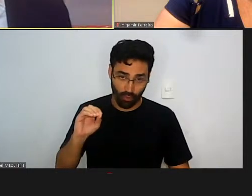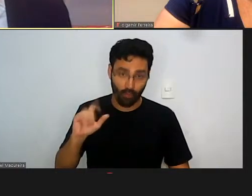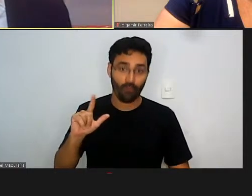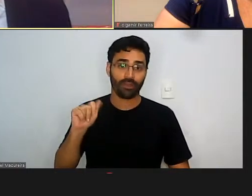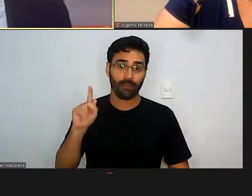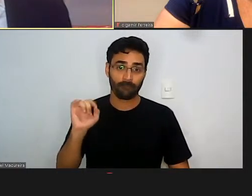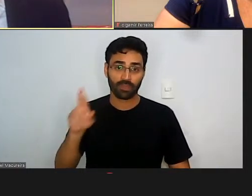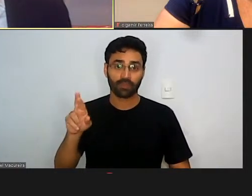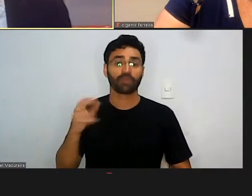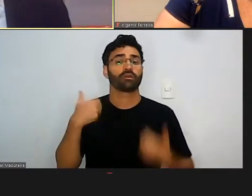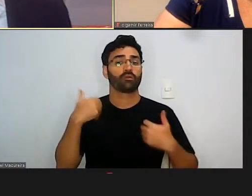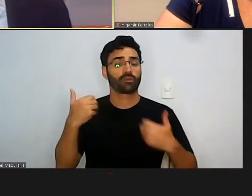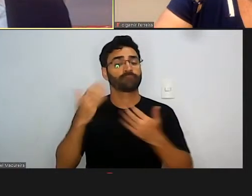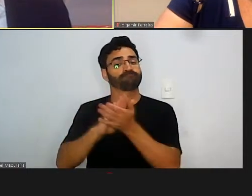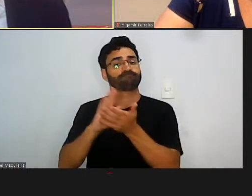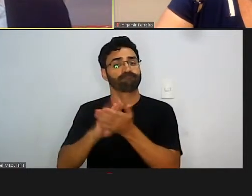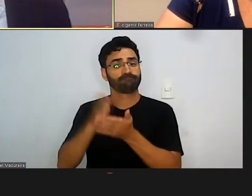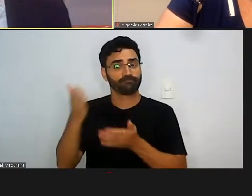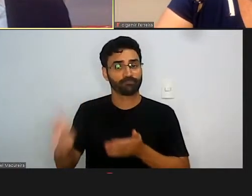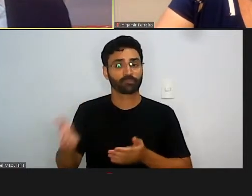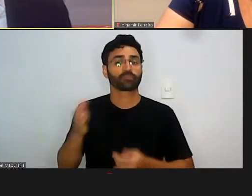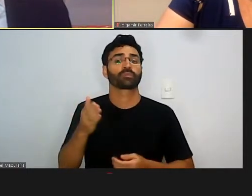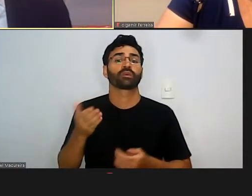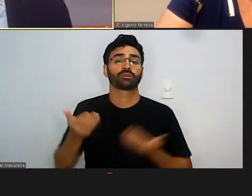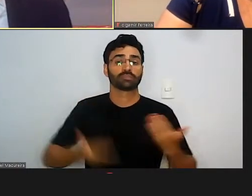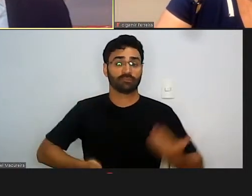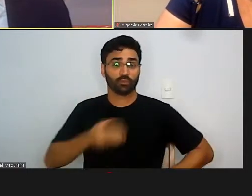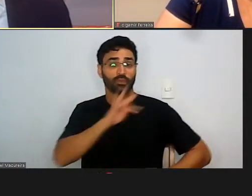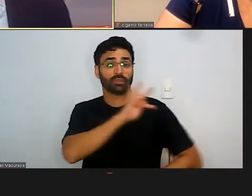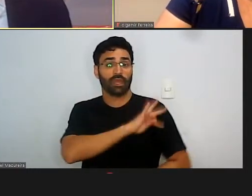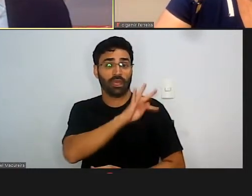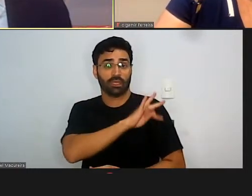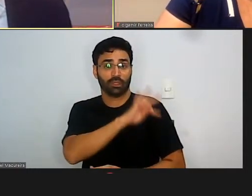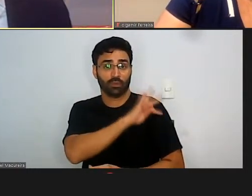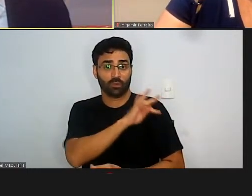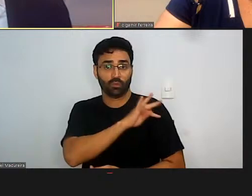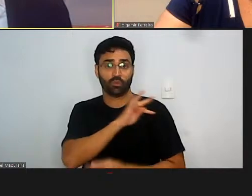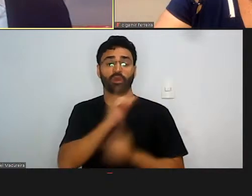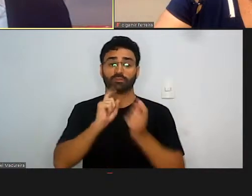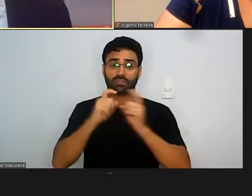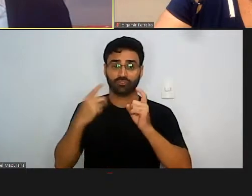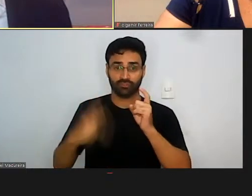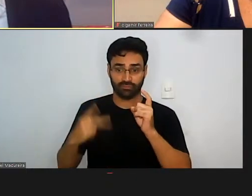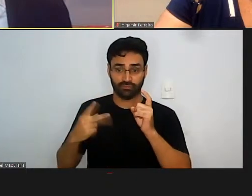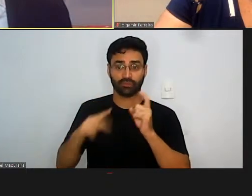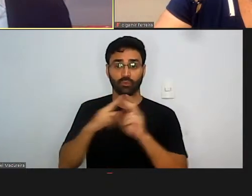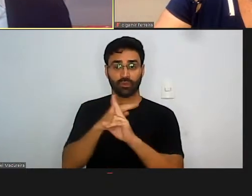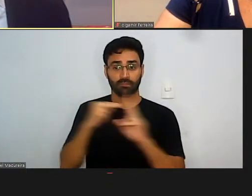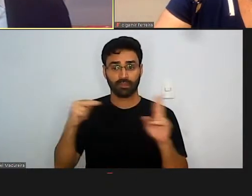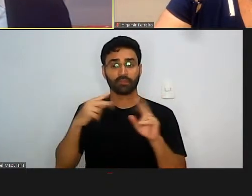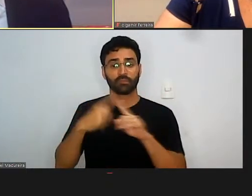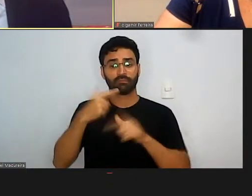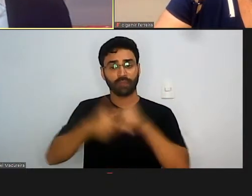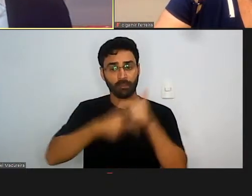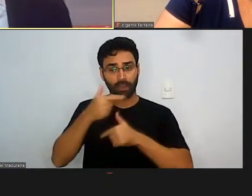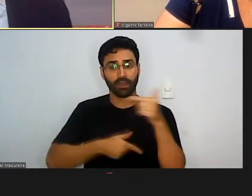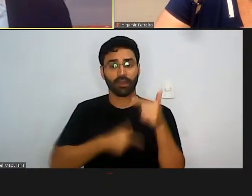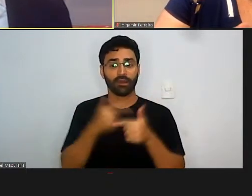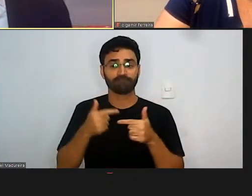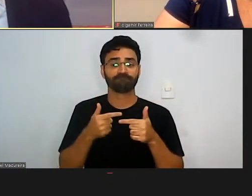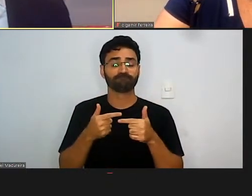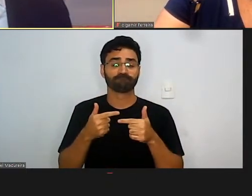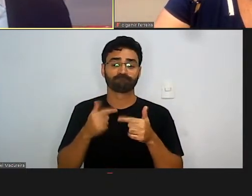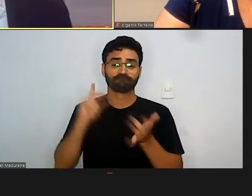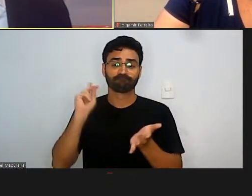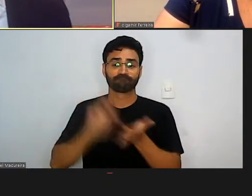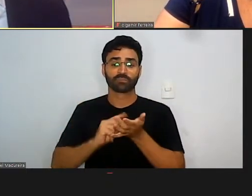aos servidores técnico-administrativos do DEX, que fazem essa atividade possível. E é muito importante